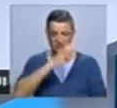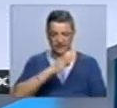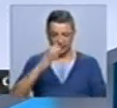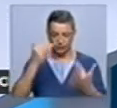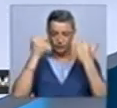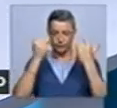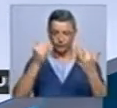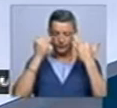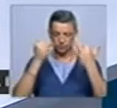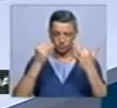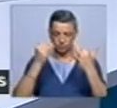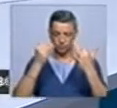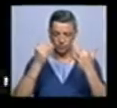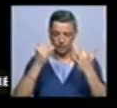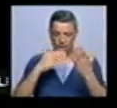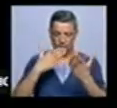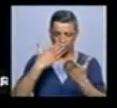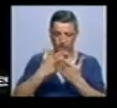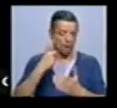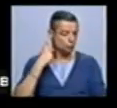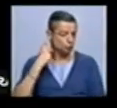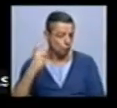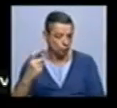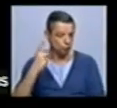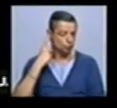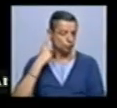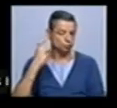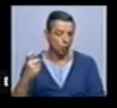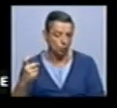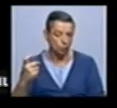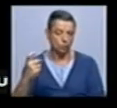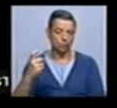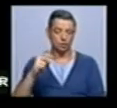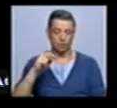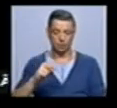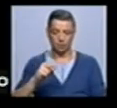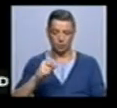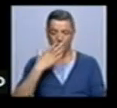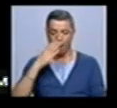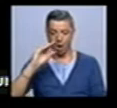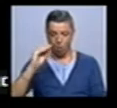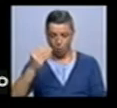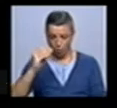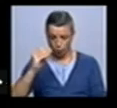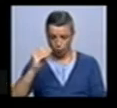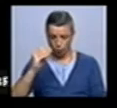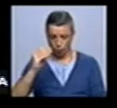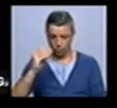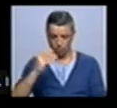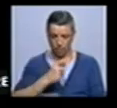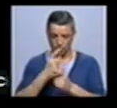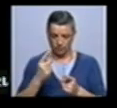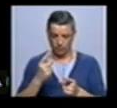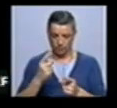e sonificá-los, dar-lhes som. O que fez o estudante Greg Salasan foi algo curiosíssimo.